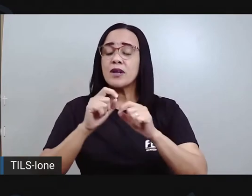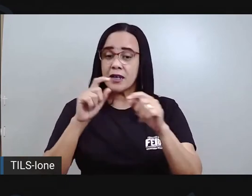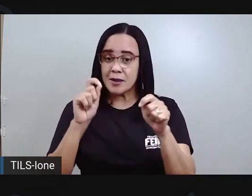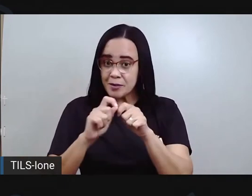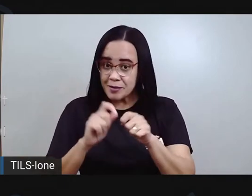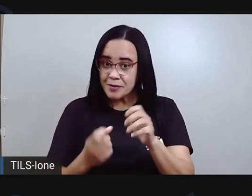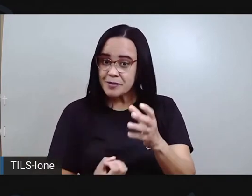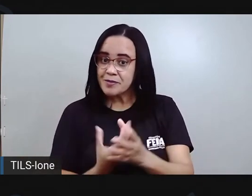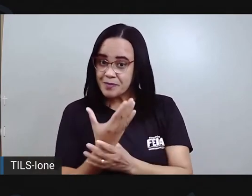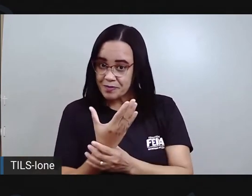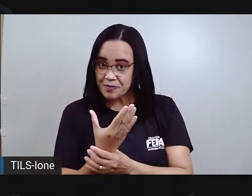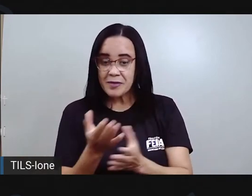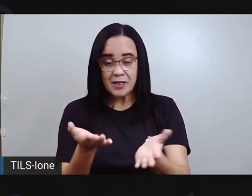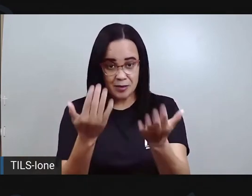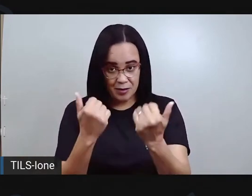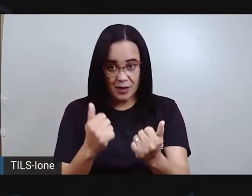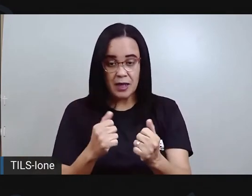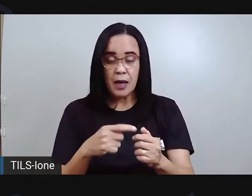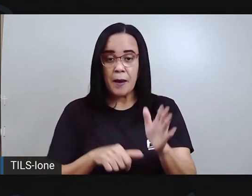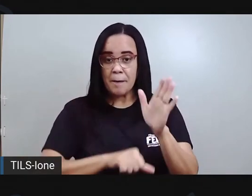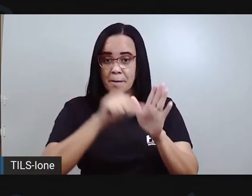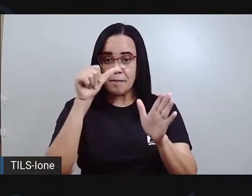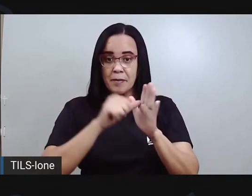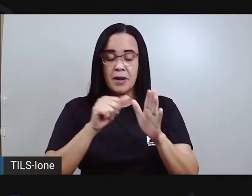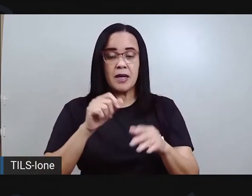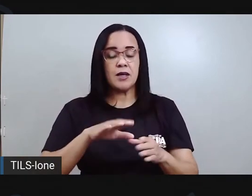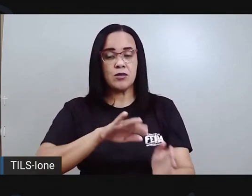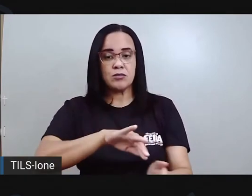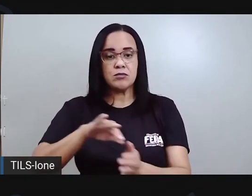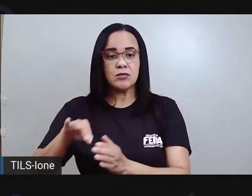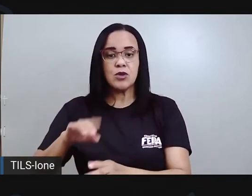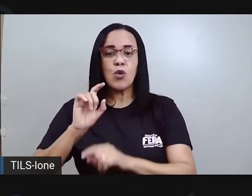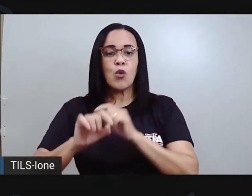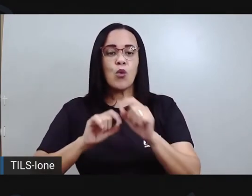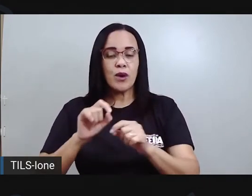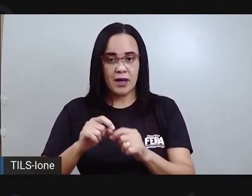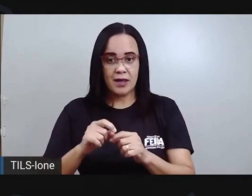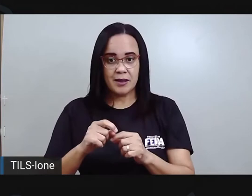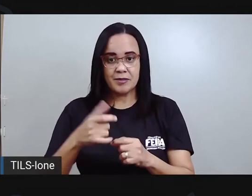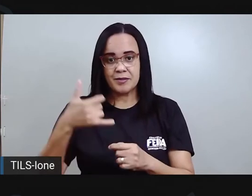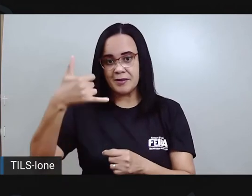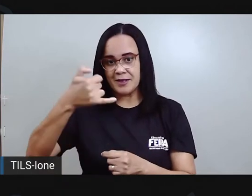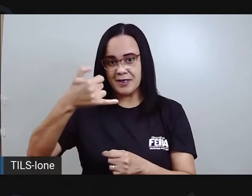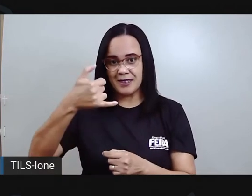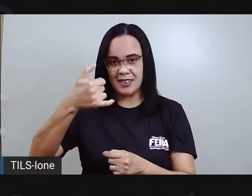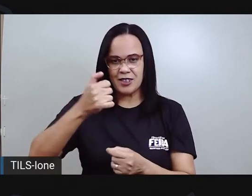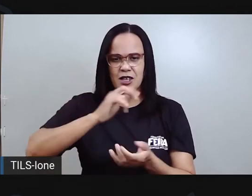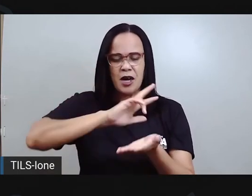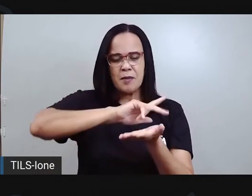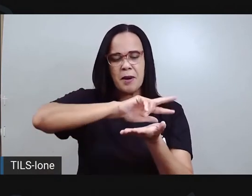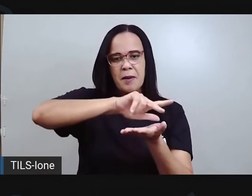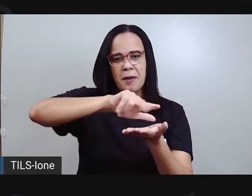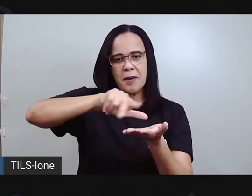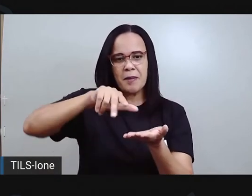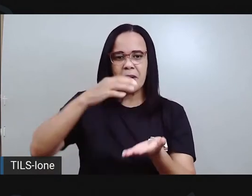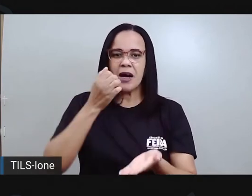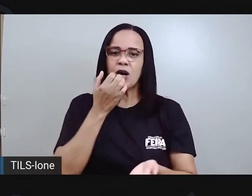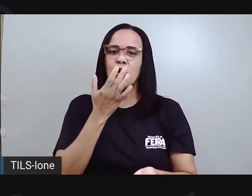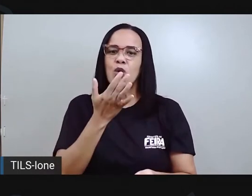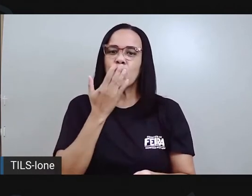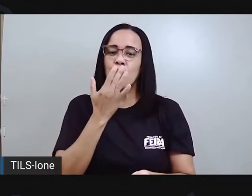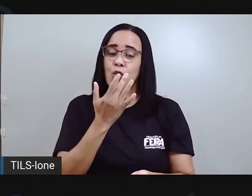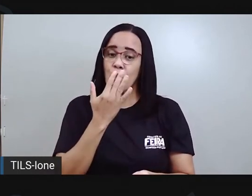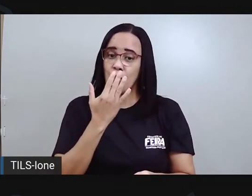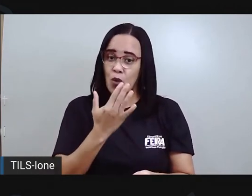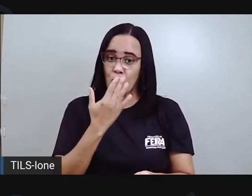lá? A primeira coisa que vocês vão separar são canetinhas coloridas assim, ó. Deixa eu pegar aqui as minhas. Olha,